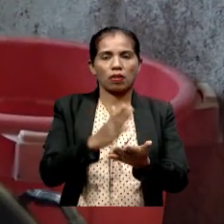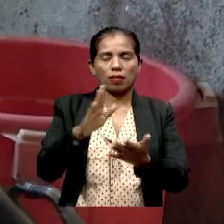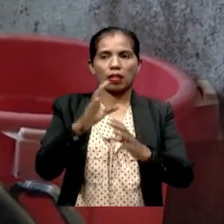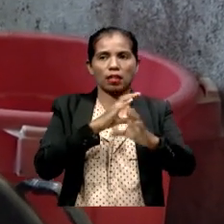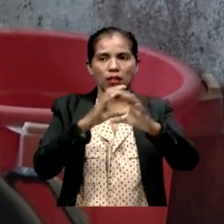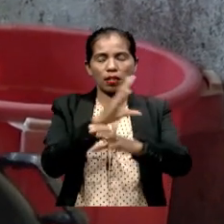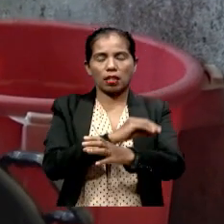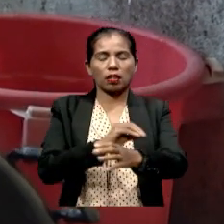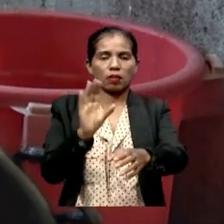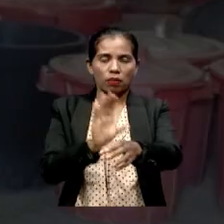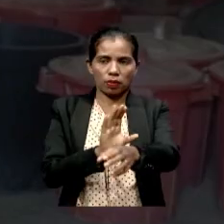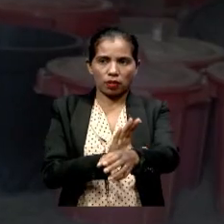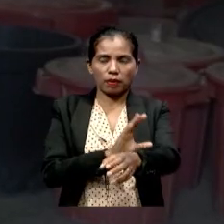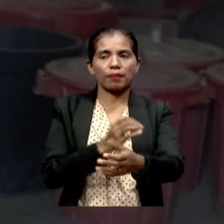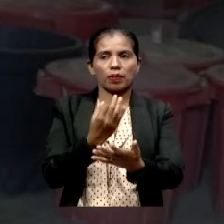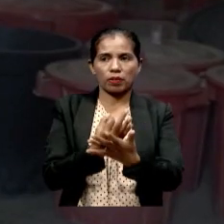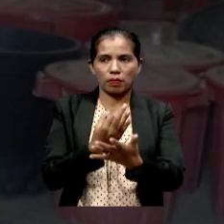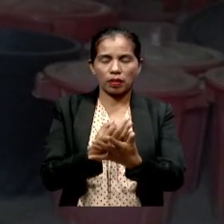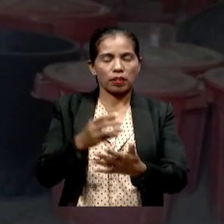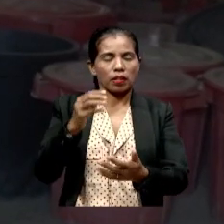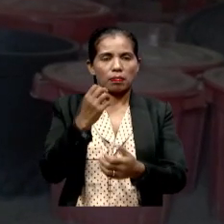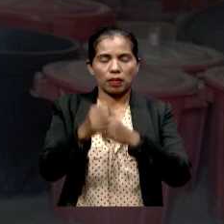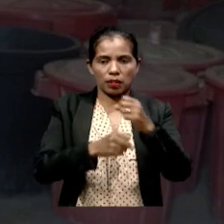laptop. Orçamento merenda escolar batinang ne,